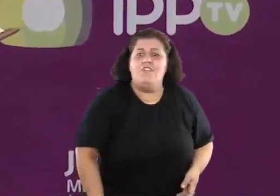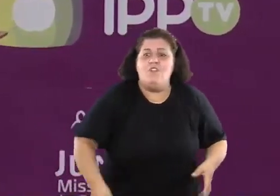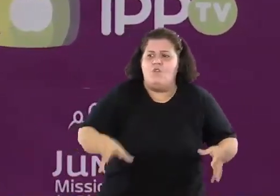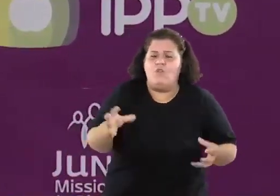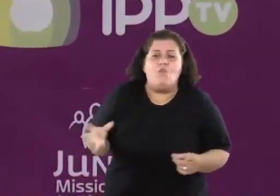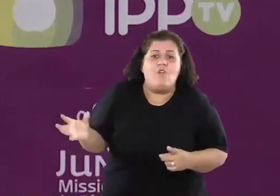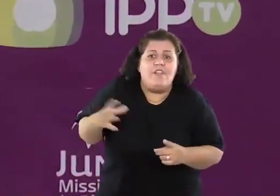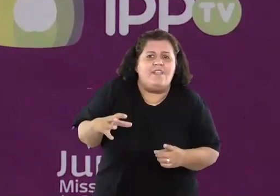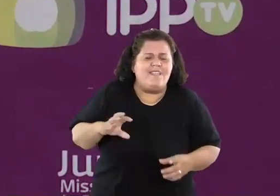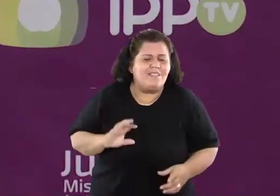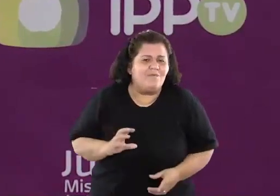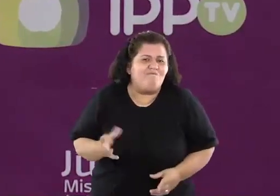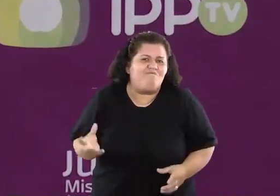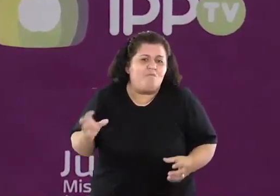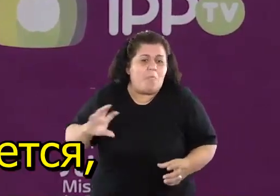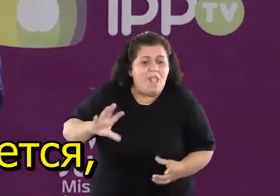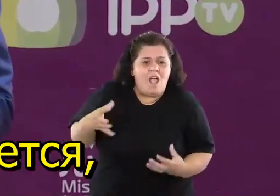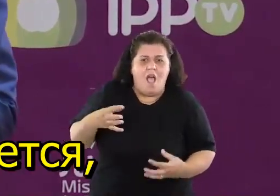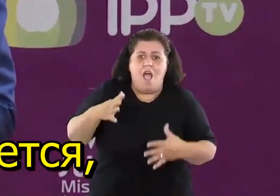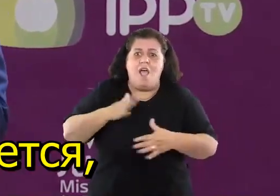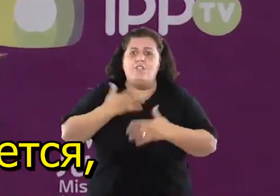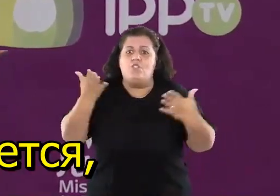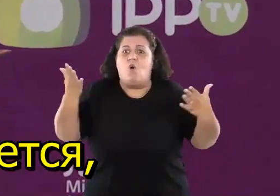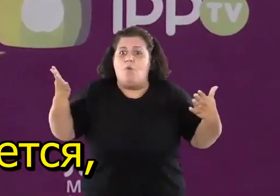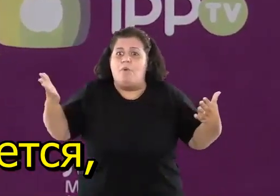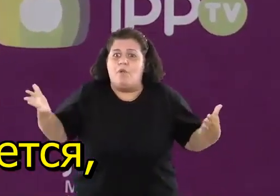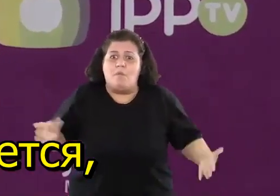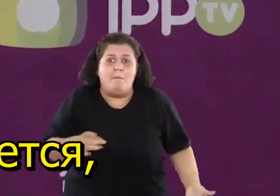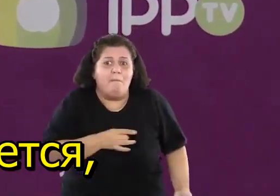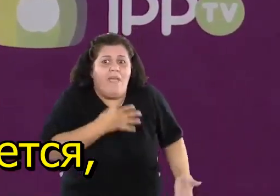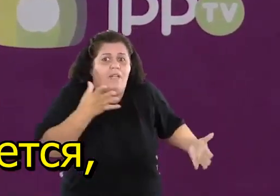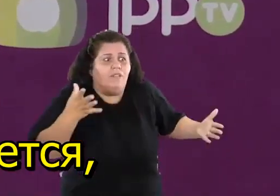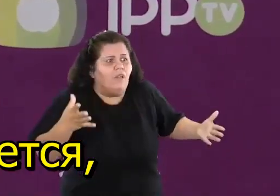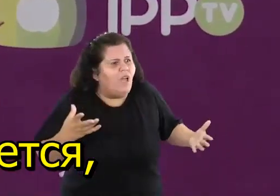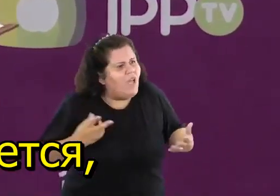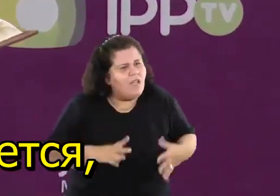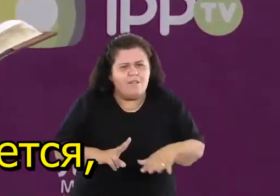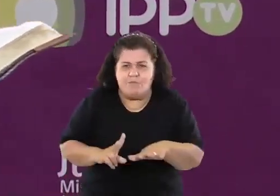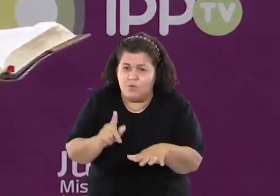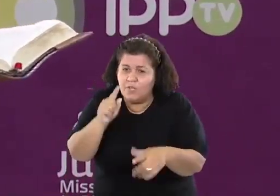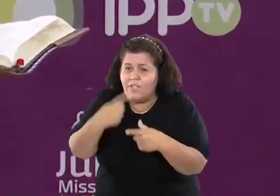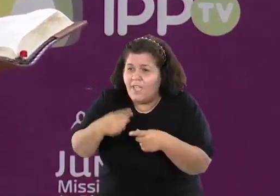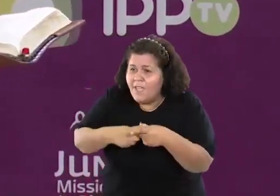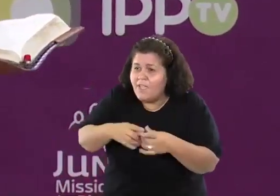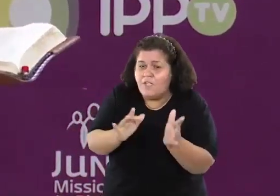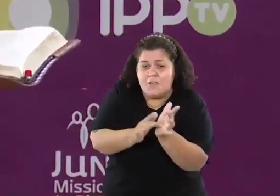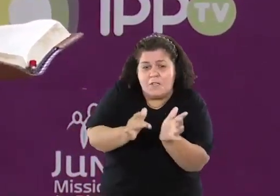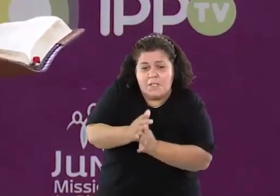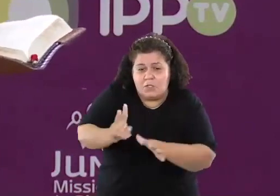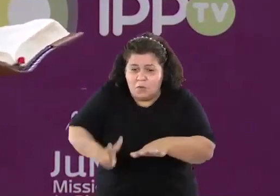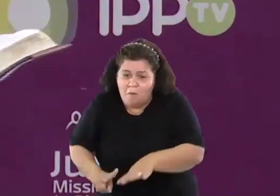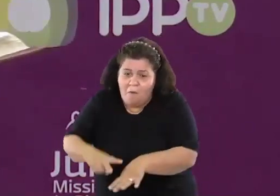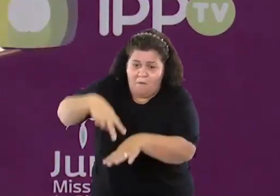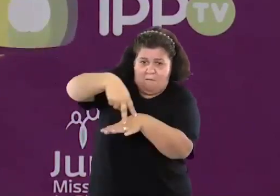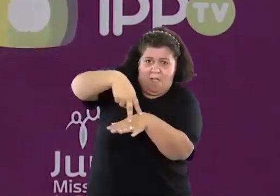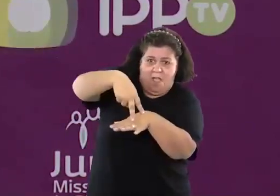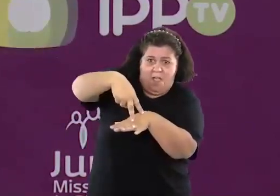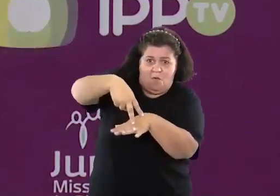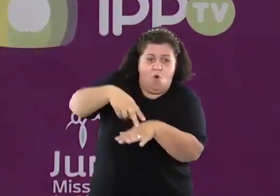causa assombro, porque com Ele, caído é levantado, o covarde vira